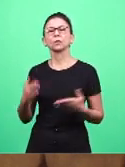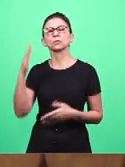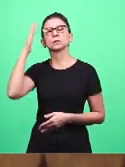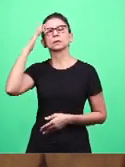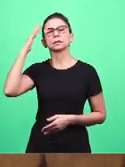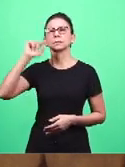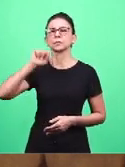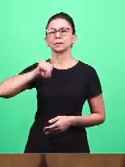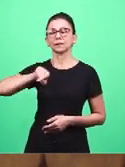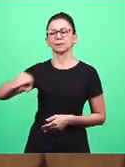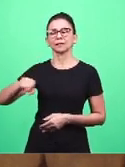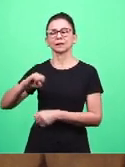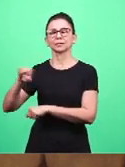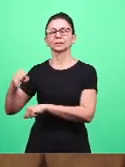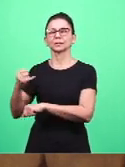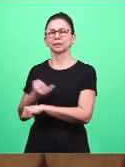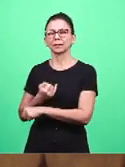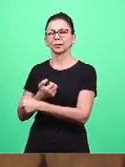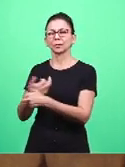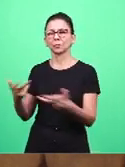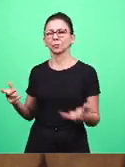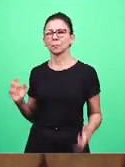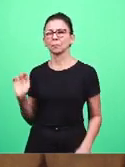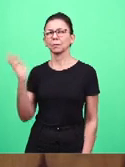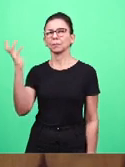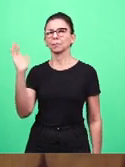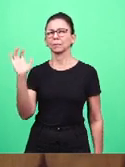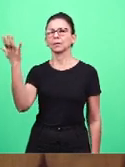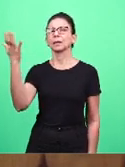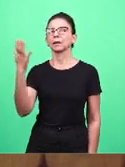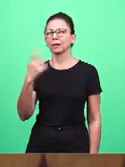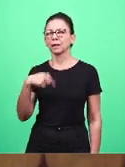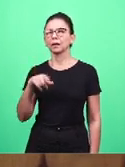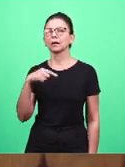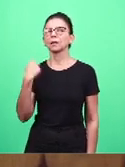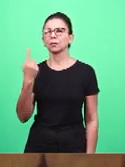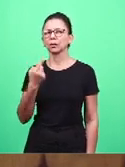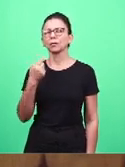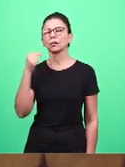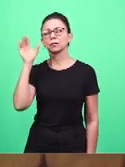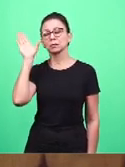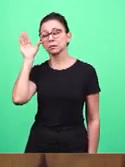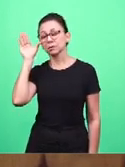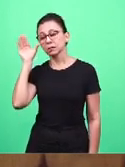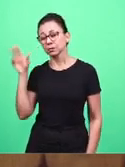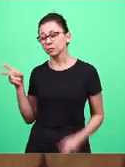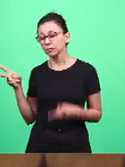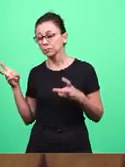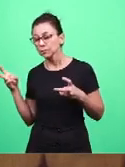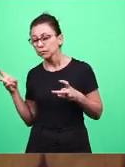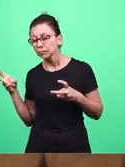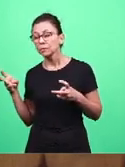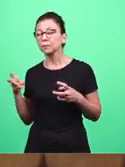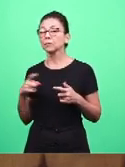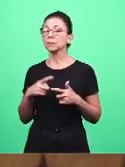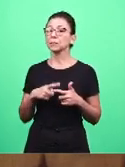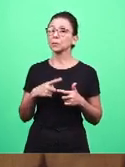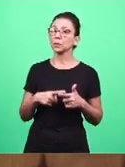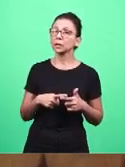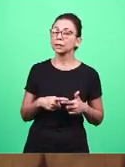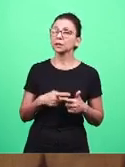isso ainda. O que Deus está fazendo nos nossos dias, o que o Espírito Santo está fazendo nos nossos dias,